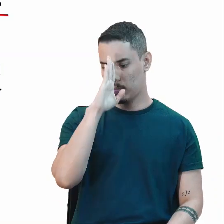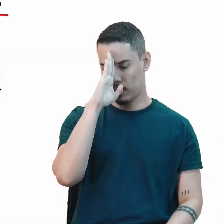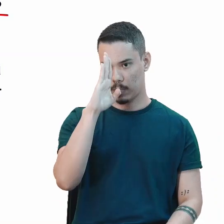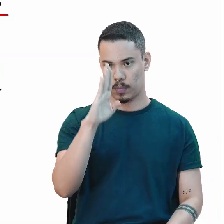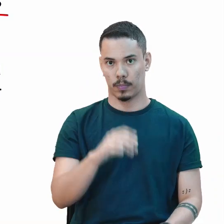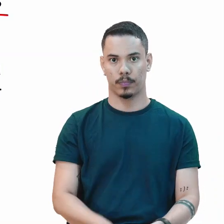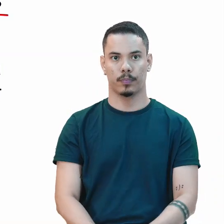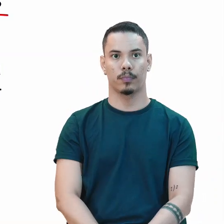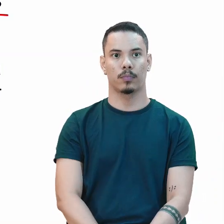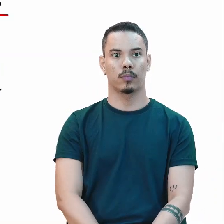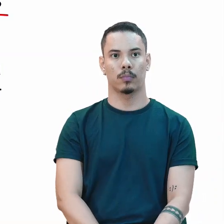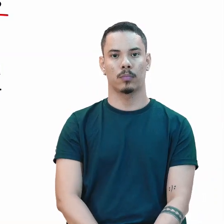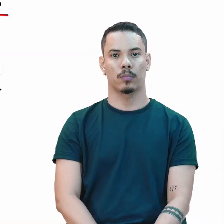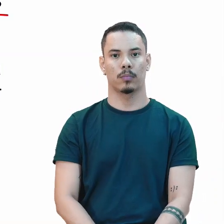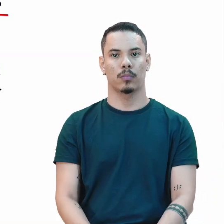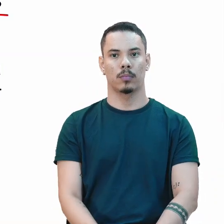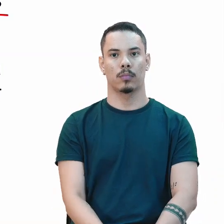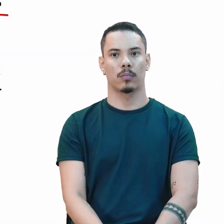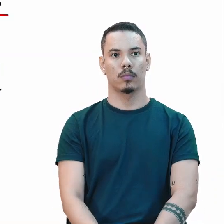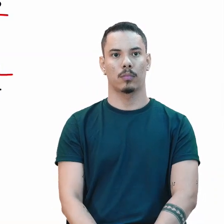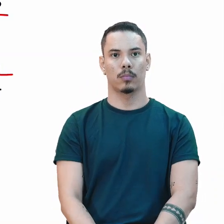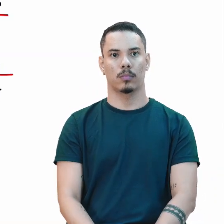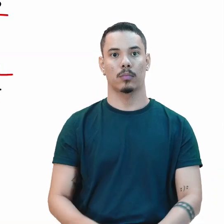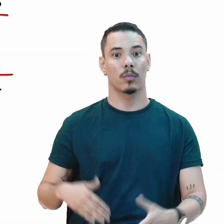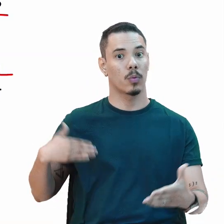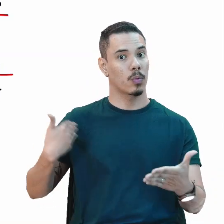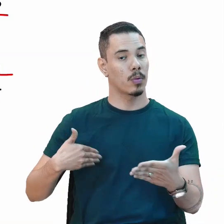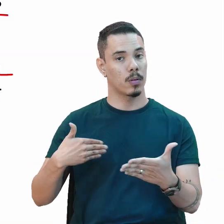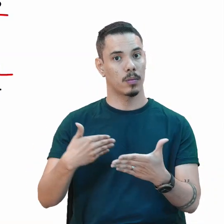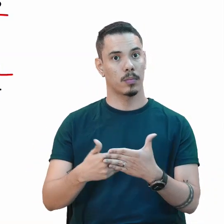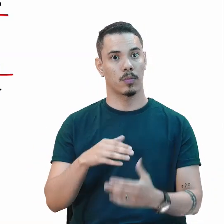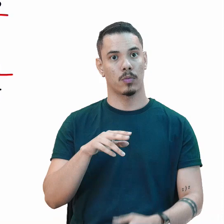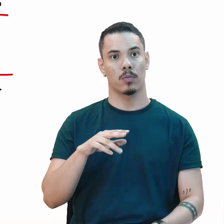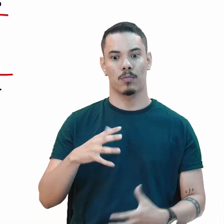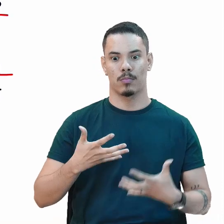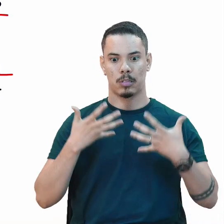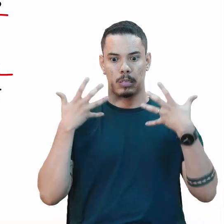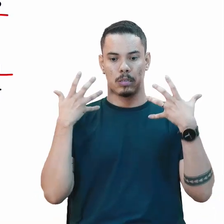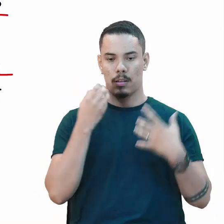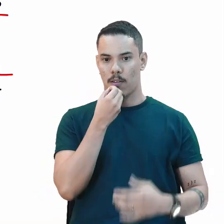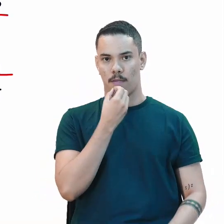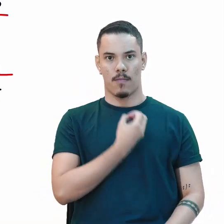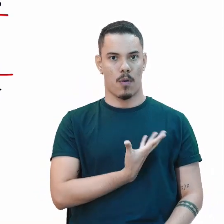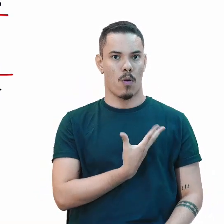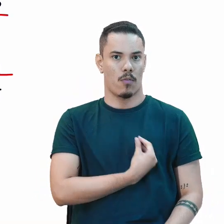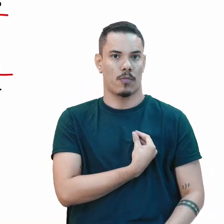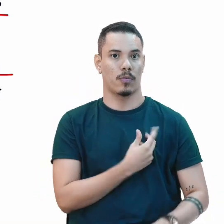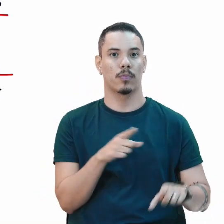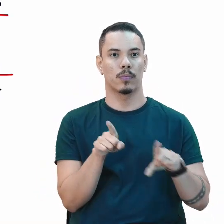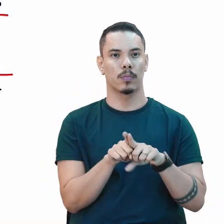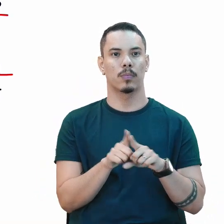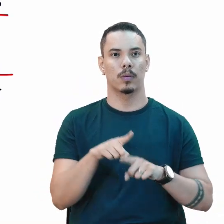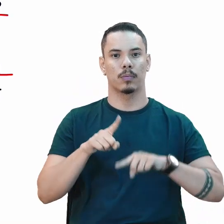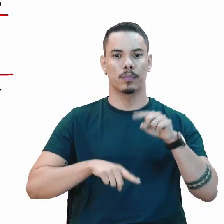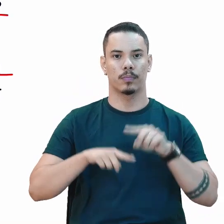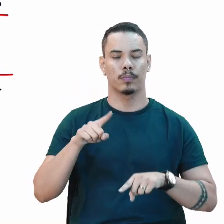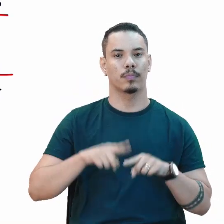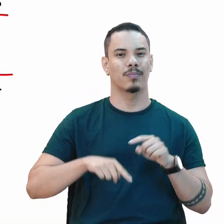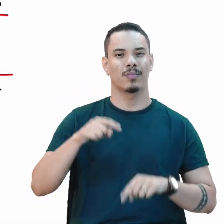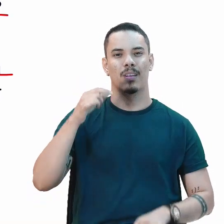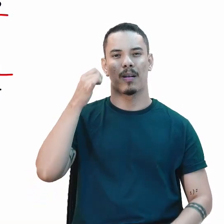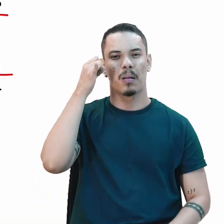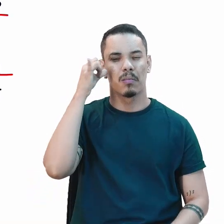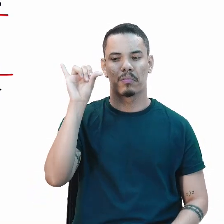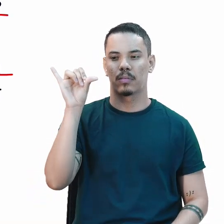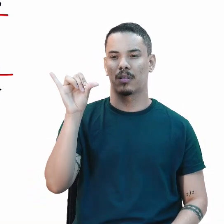o caminho para a virtude era viver de acordo com a natureza, evitar o materialismo convencional